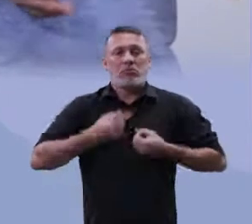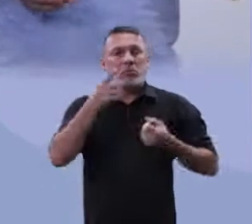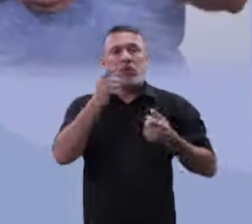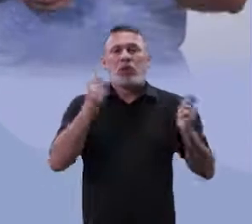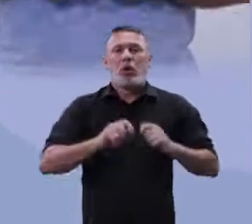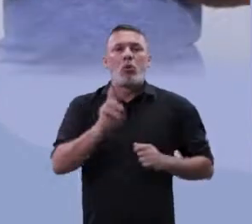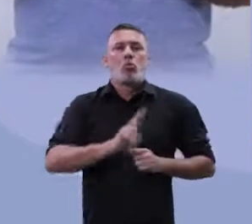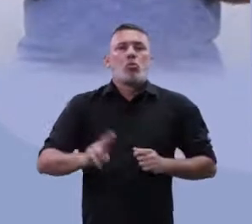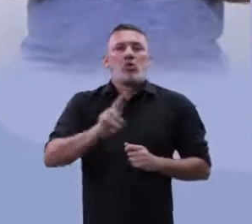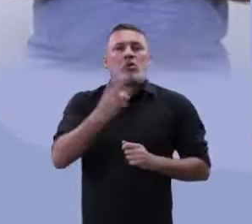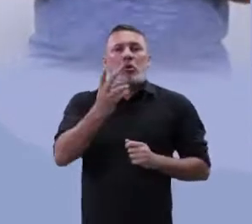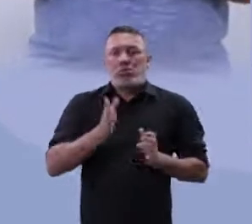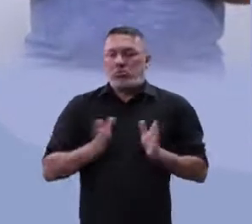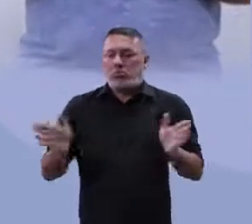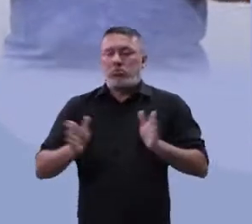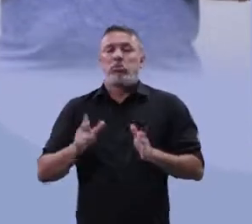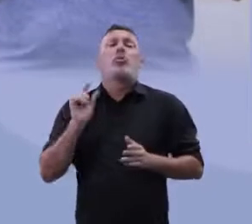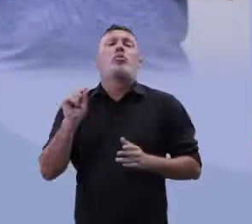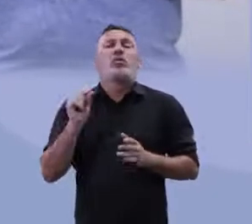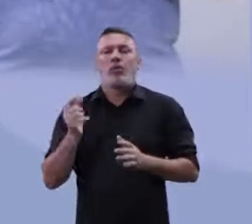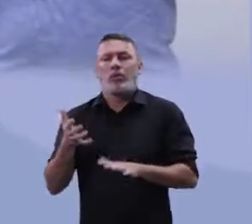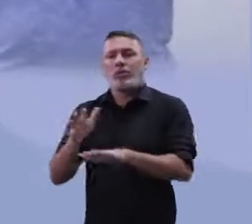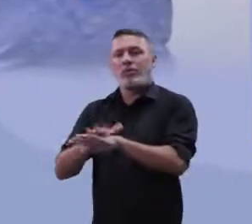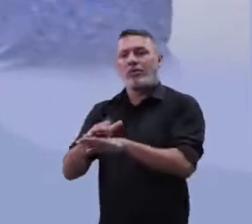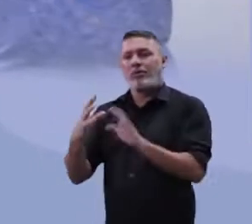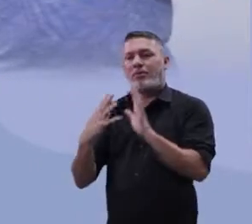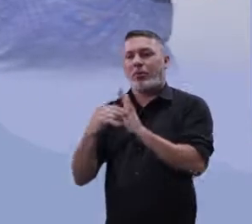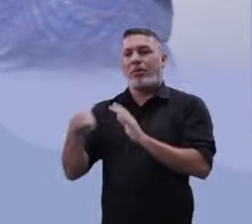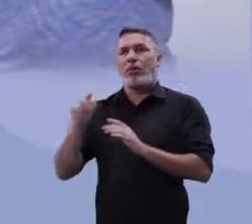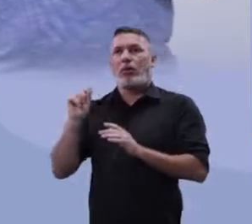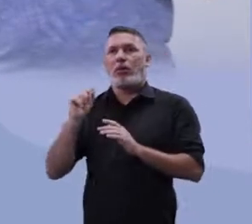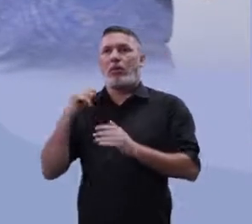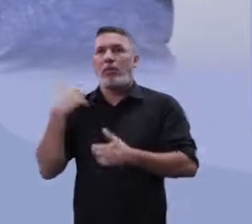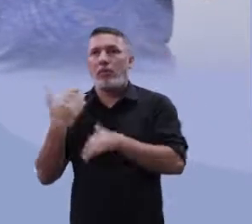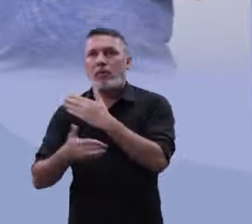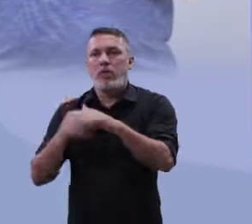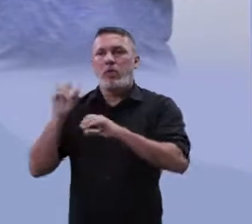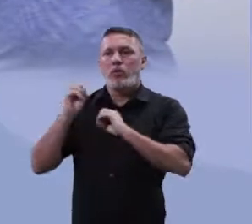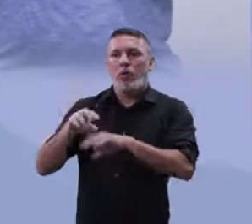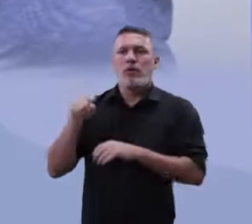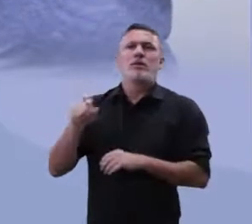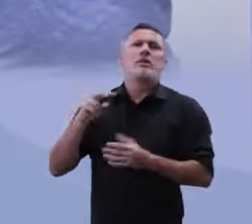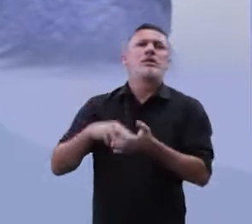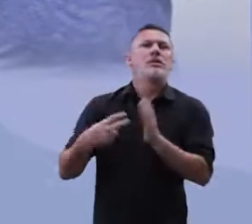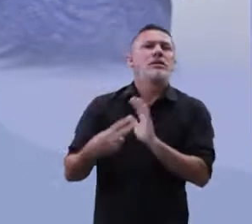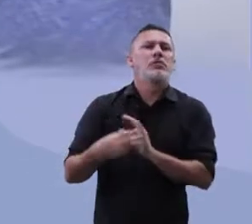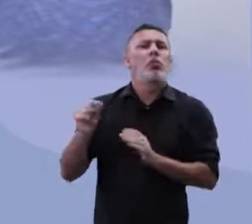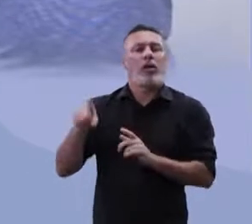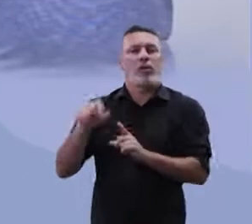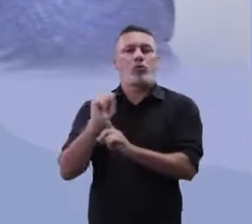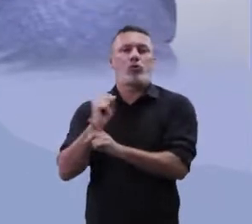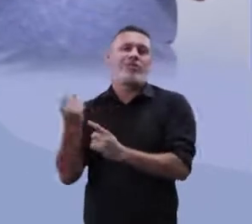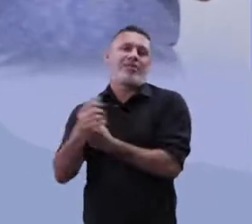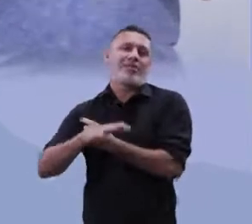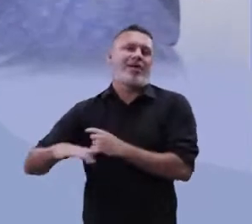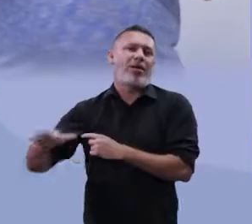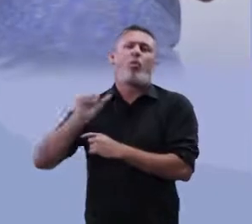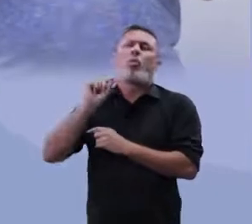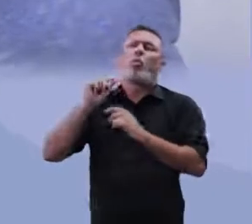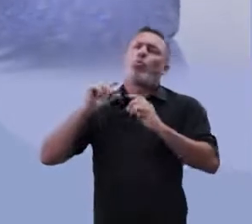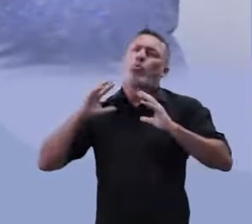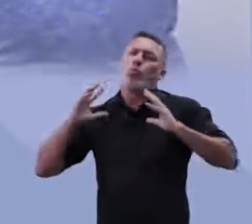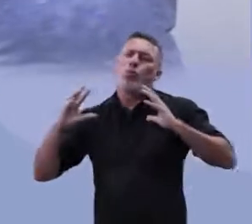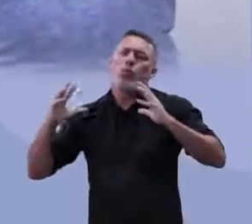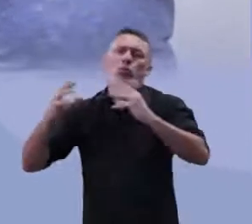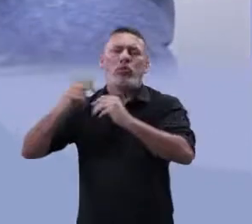inclusiva. Educação inclusiva é uma modalidade de ensino a qual, né, o processo educativo deve ser considerado como um processo social, em